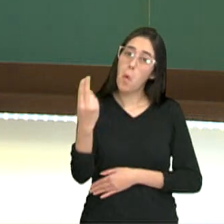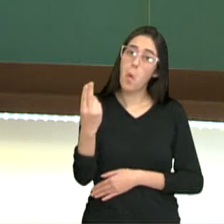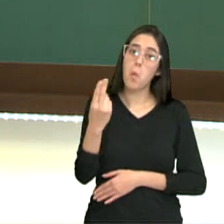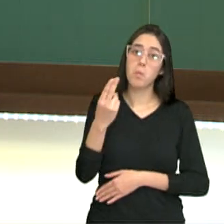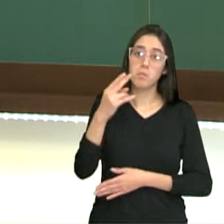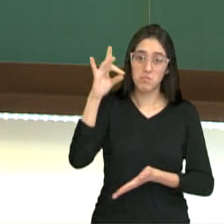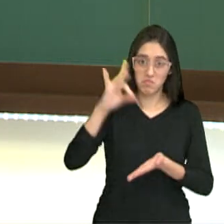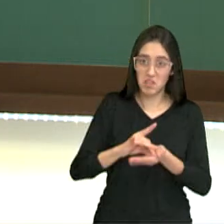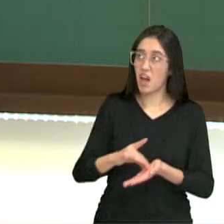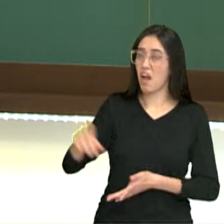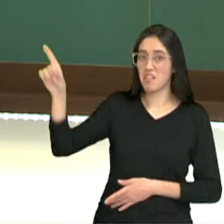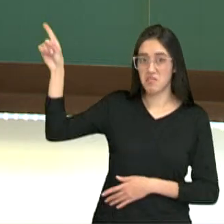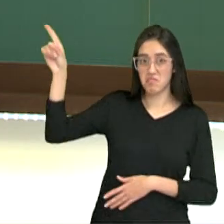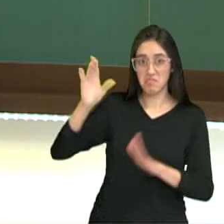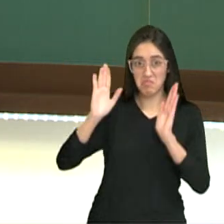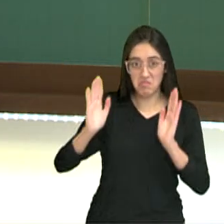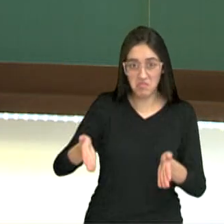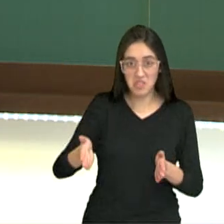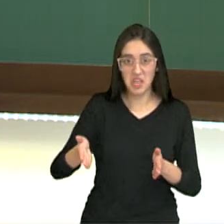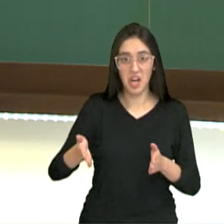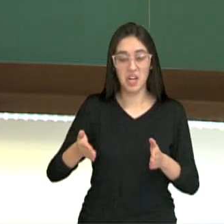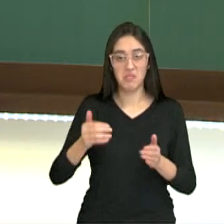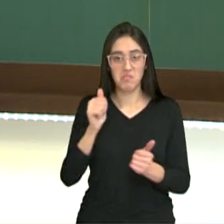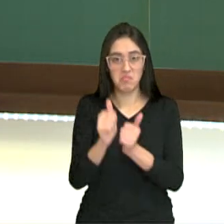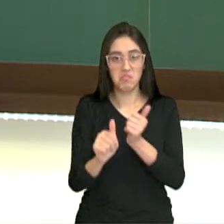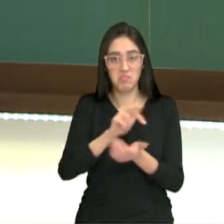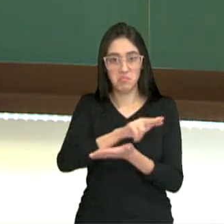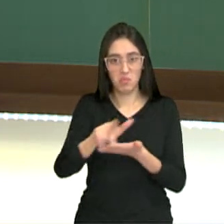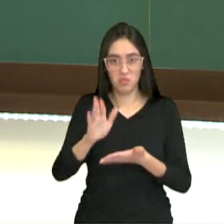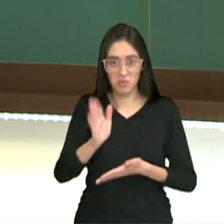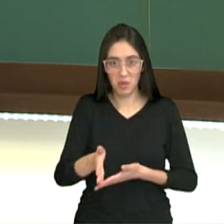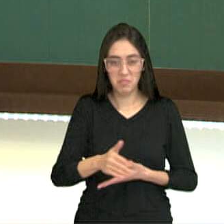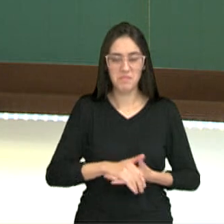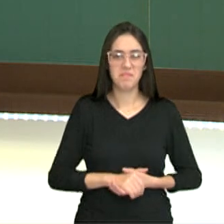uma forma estruturada enquanto atividade física?